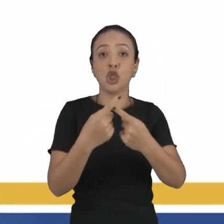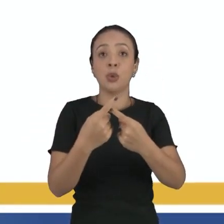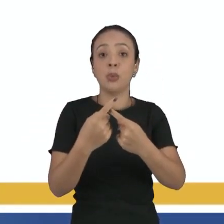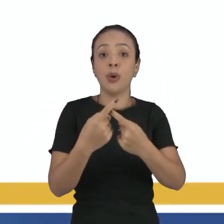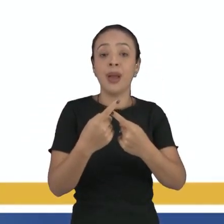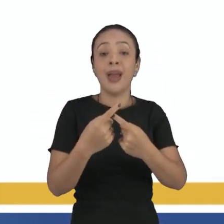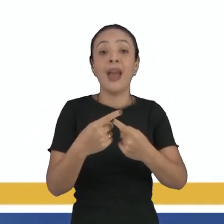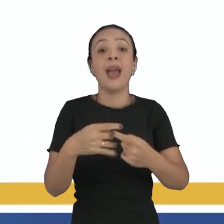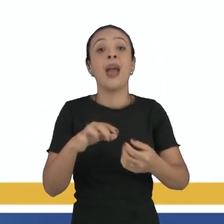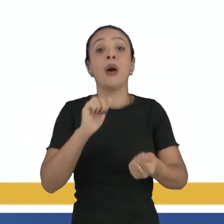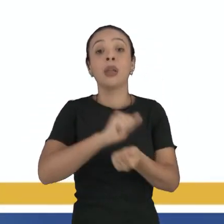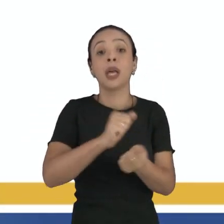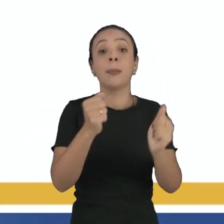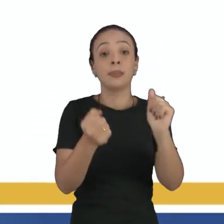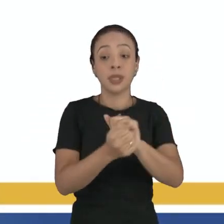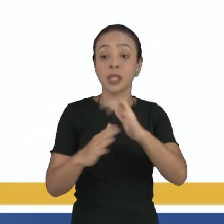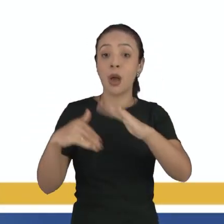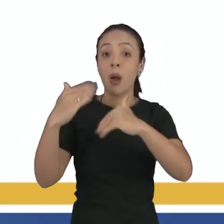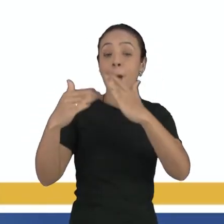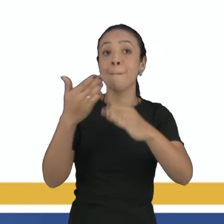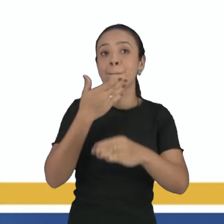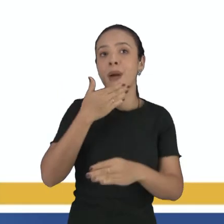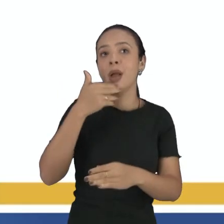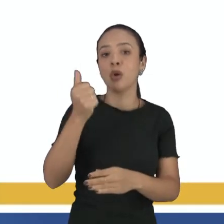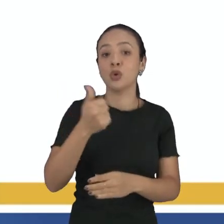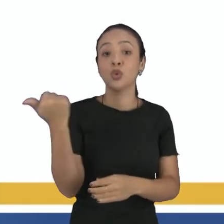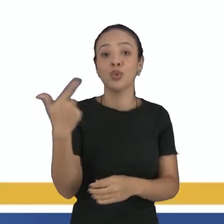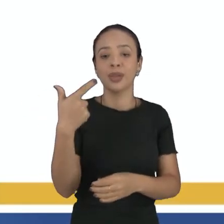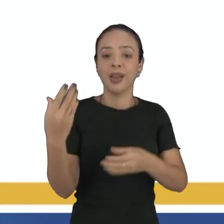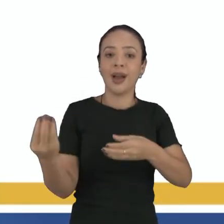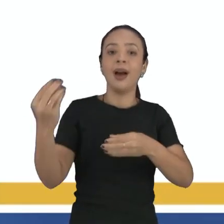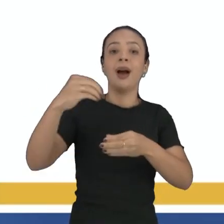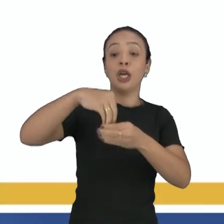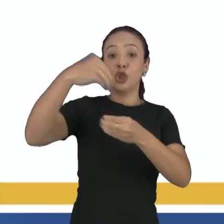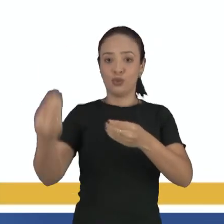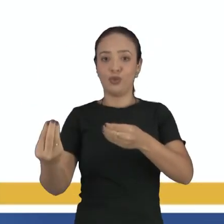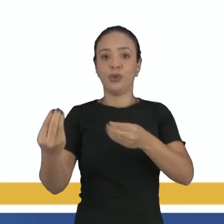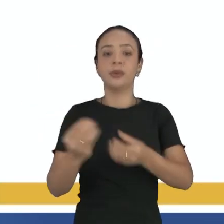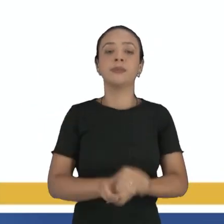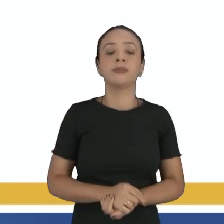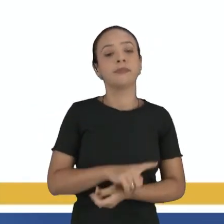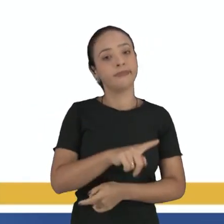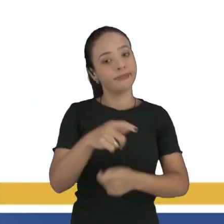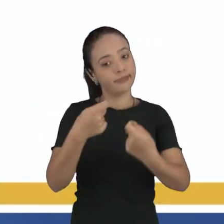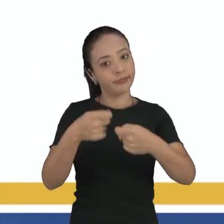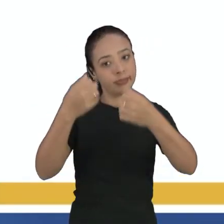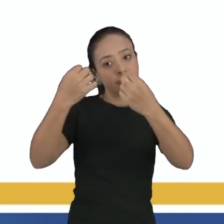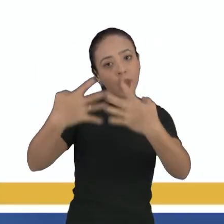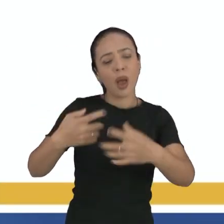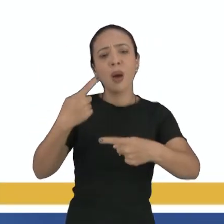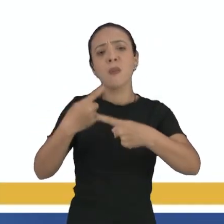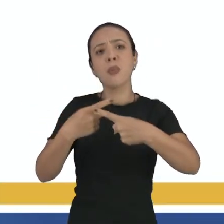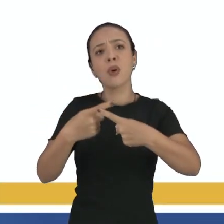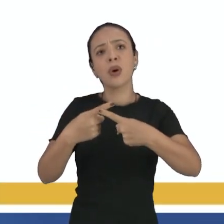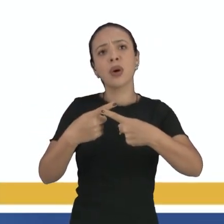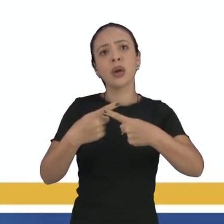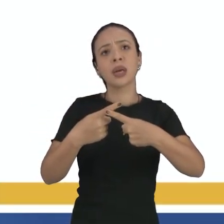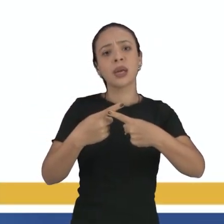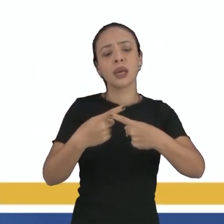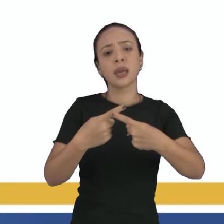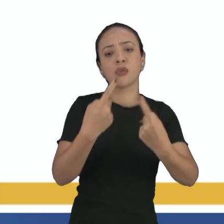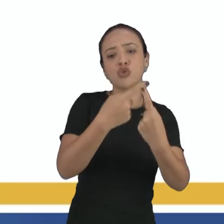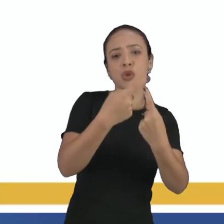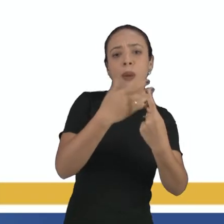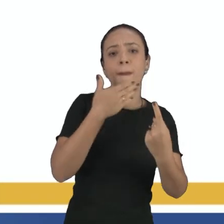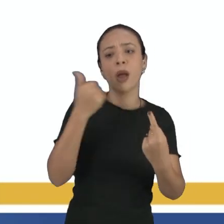evolutiva mais favorável do que a fecundação externa, né? Pede para que vocês justifiquem aí por que um tipo é mais vantajoso do que o